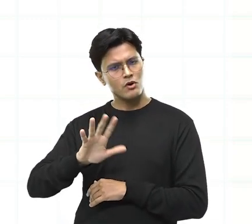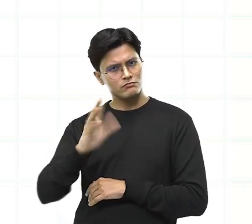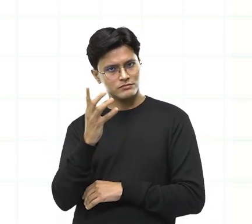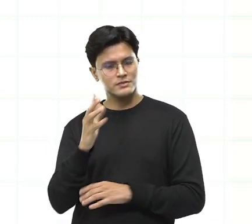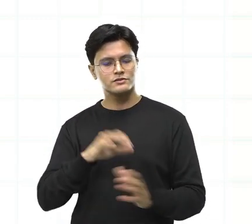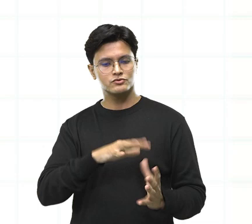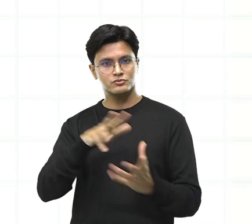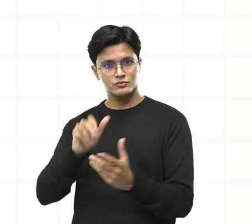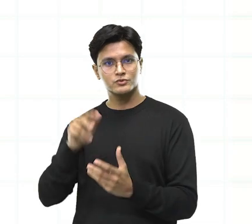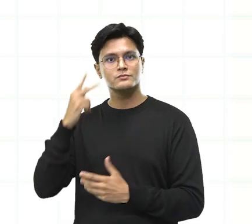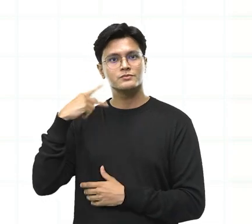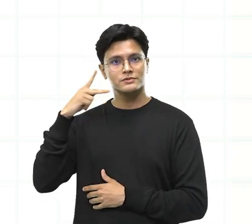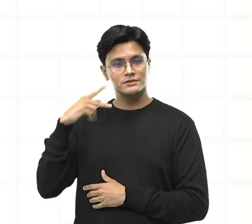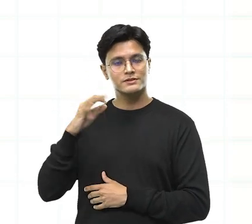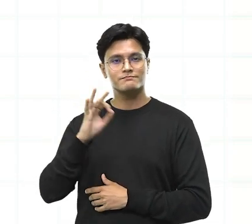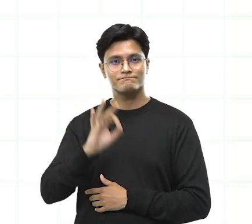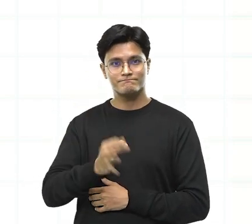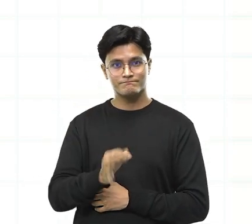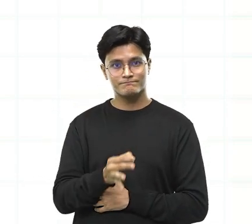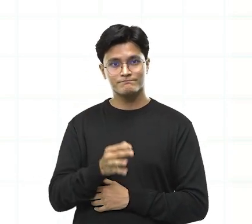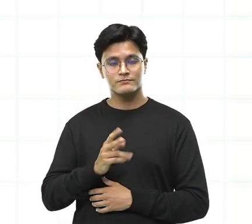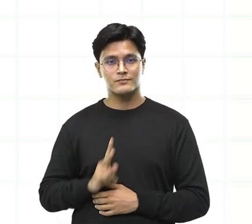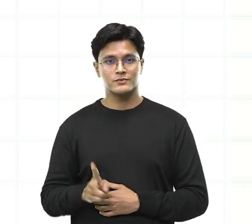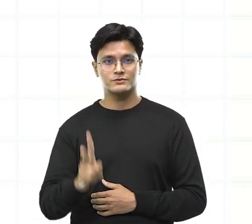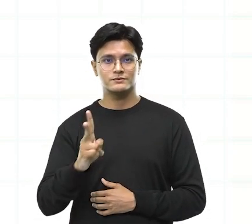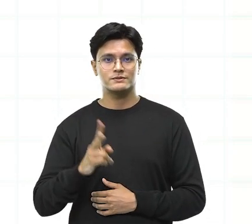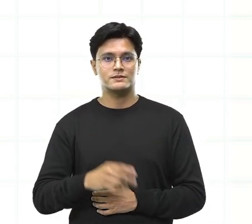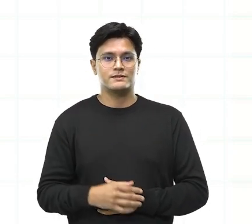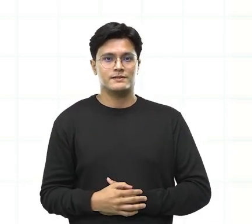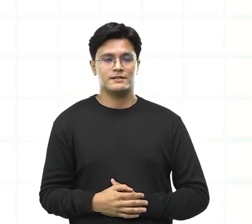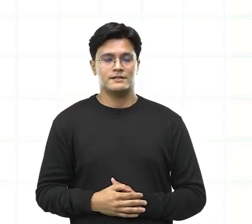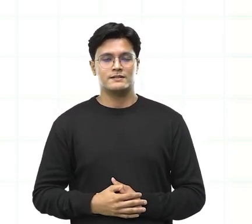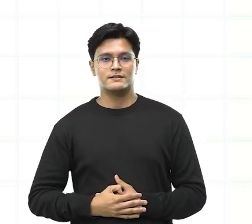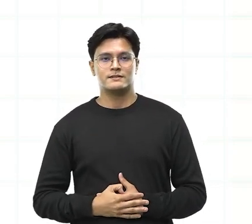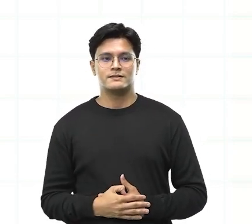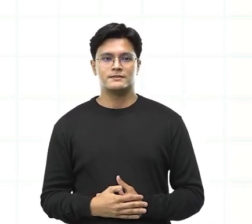política, certo? Continuando,